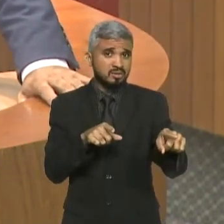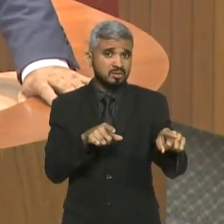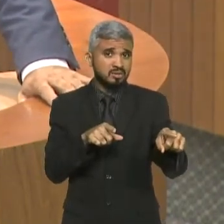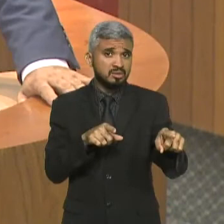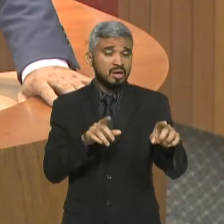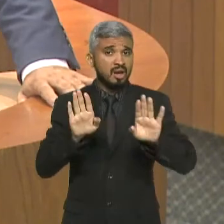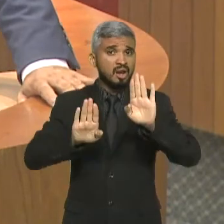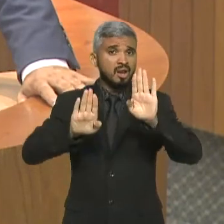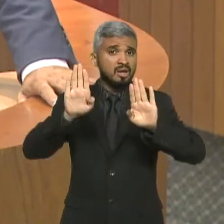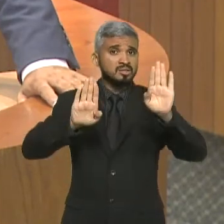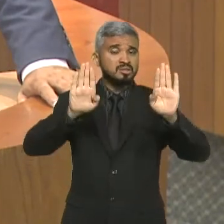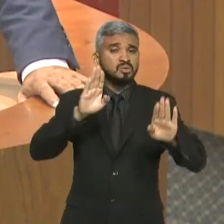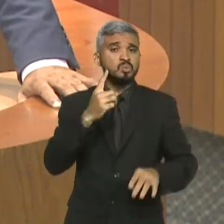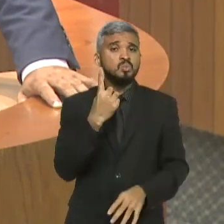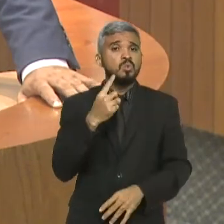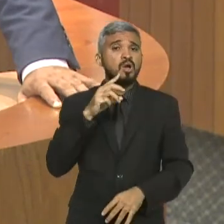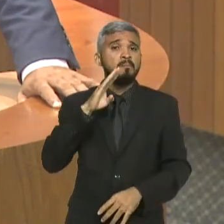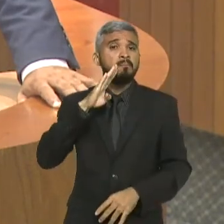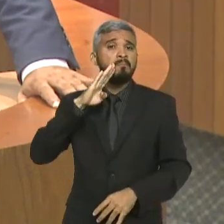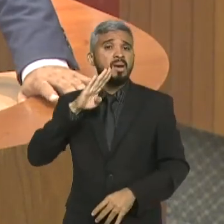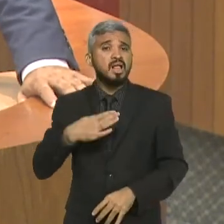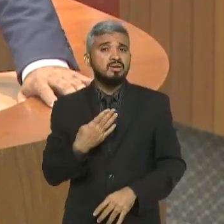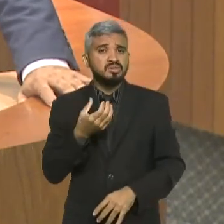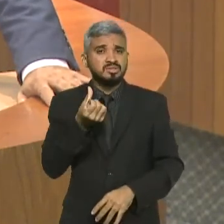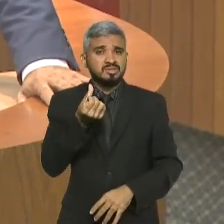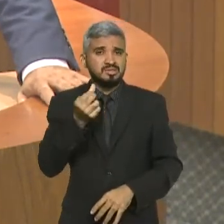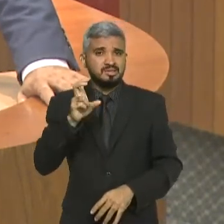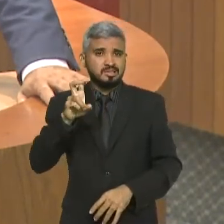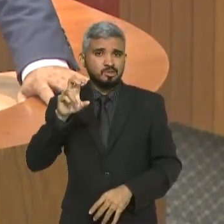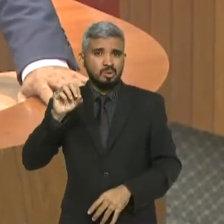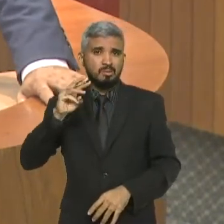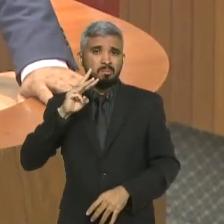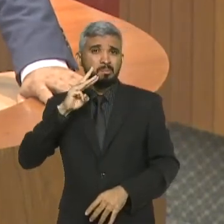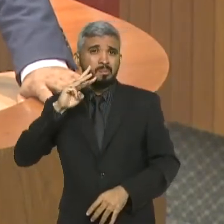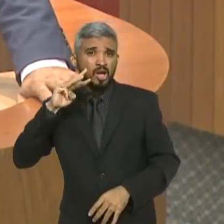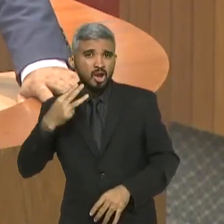1 bilhão 650 milhões?